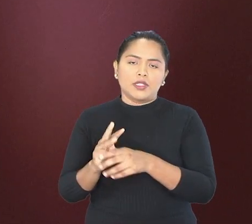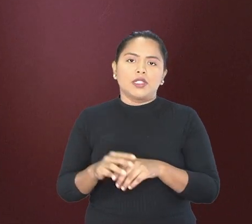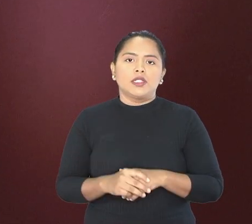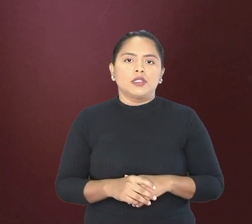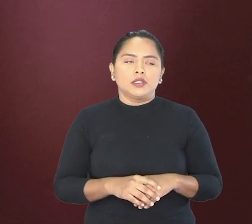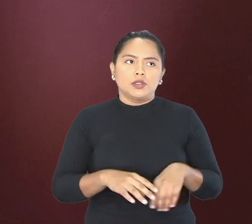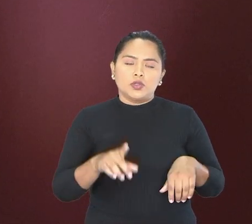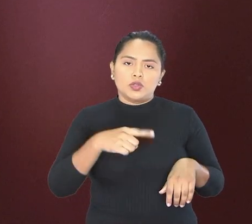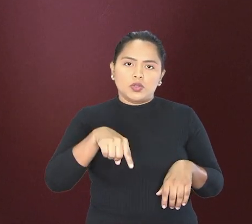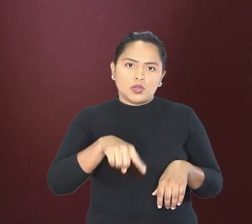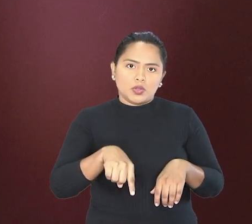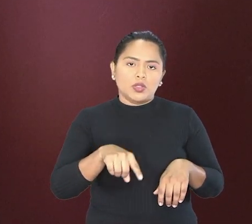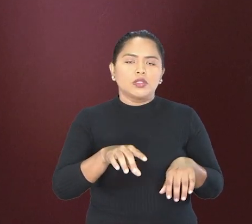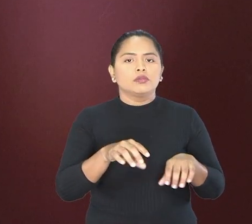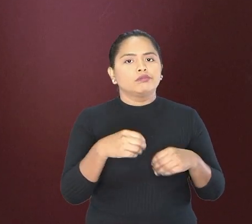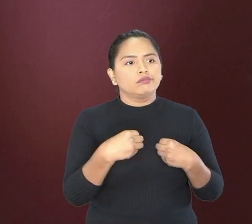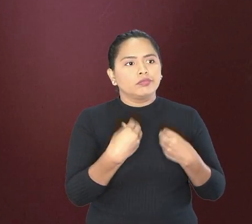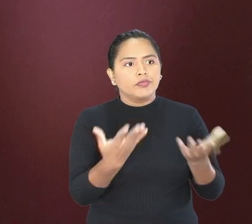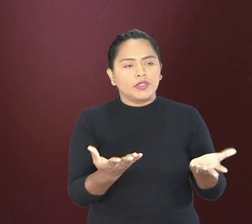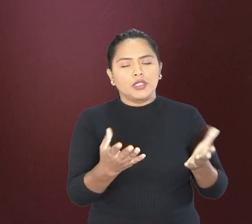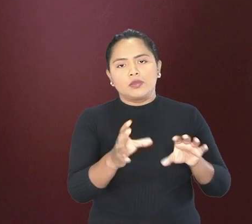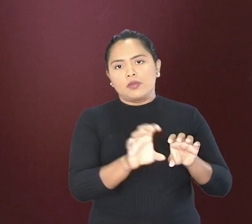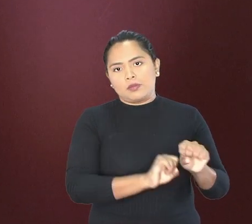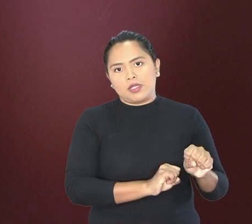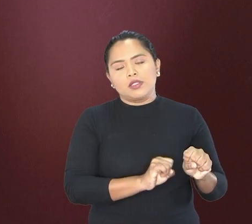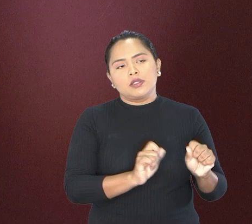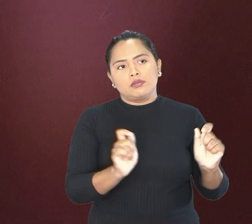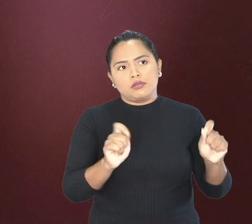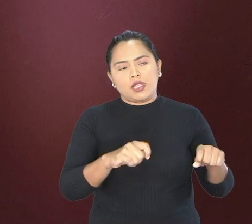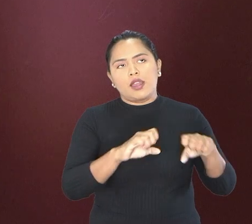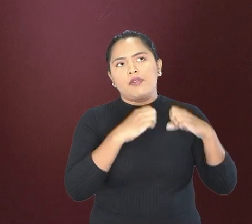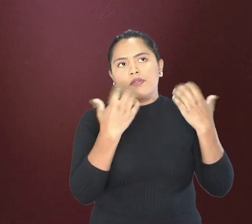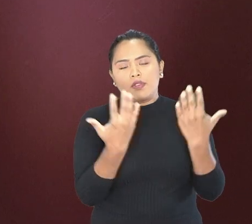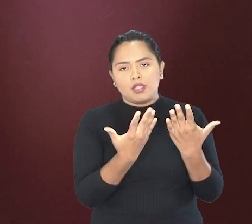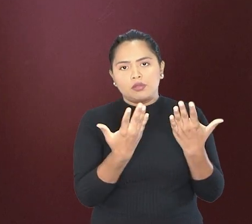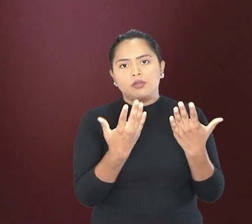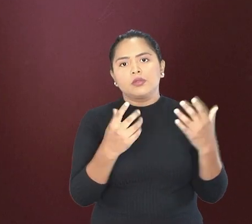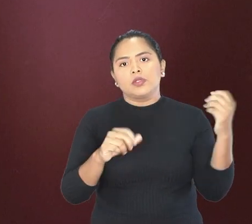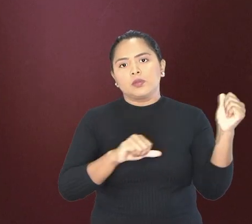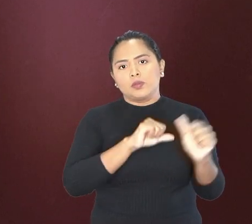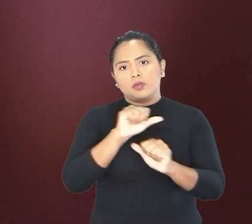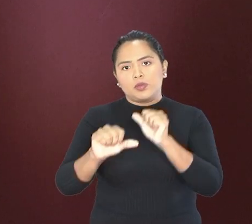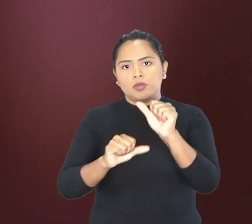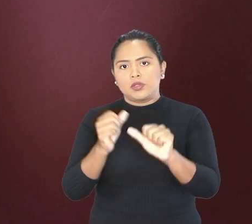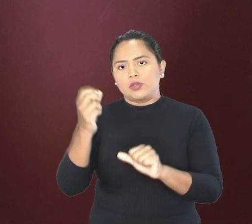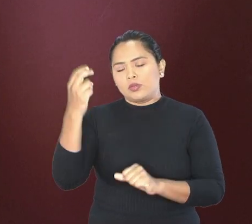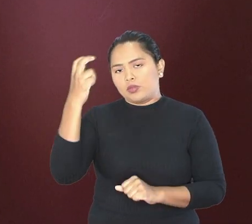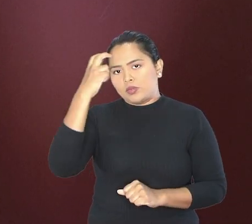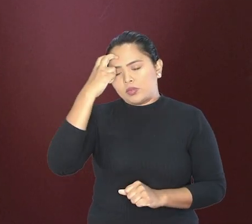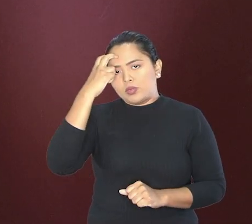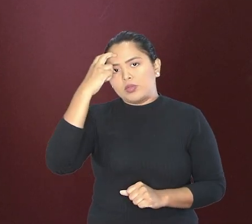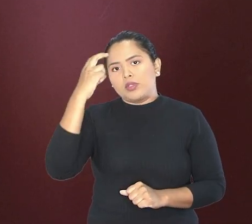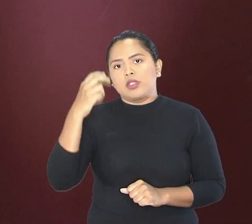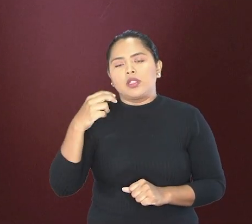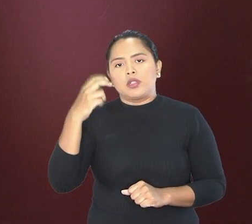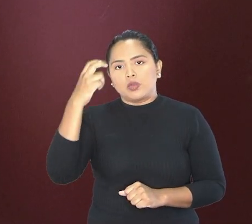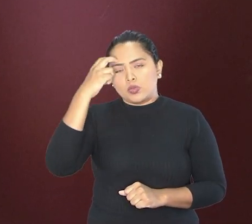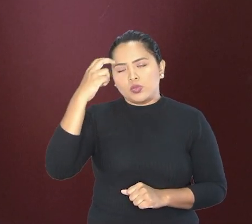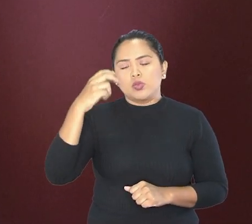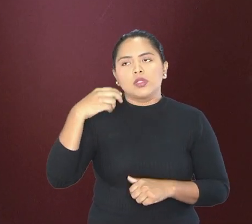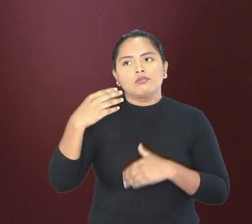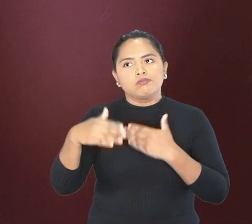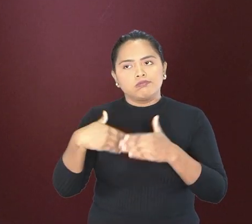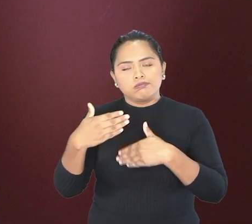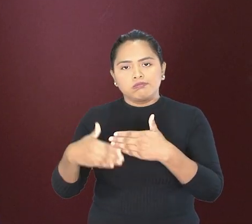gente consegue oferecer, nos eventos que a gente oferece, que a gente vai mudando uma cultura. A cultura, ela leva um tempo para ser mudada, né?